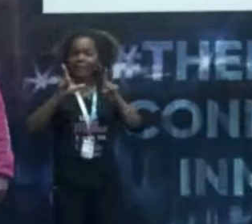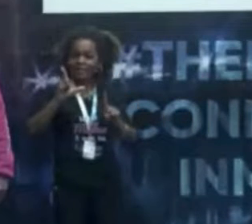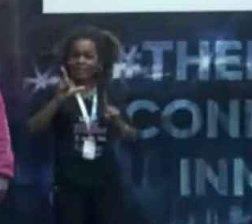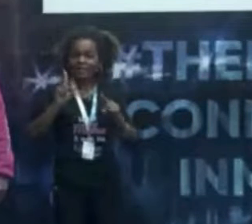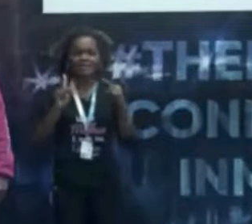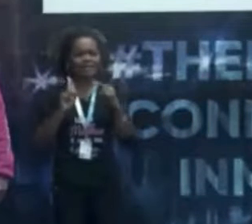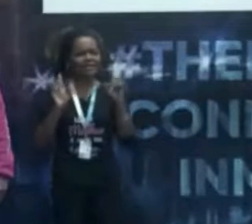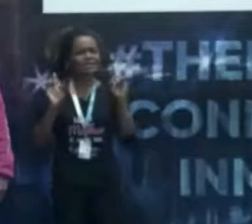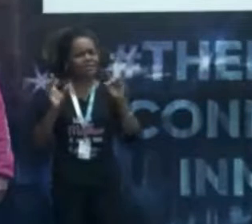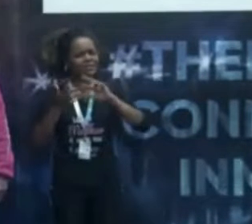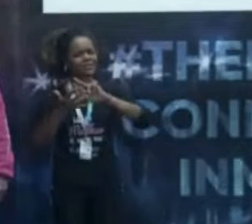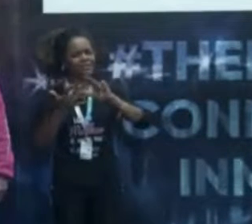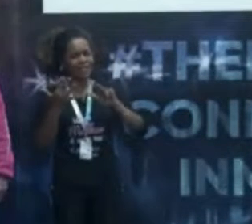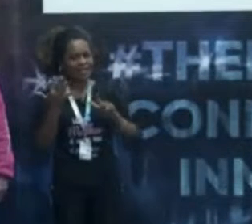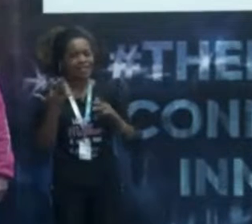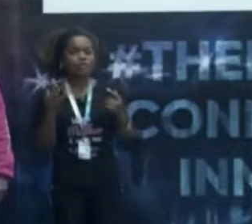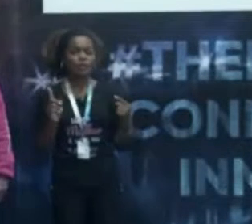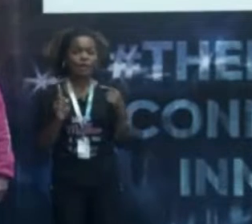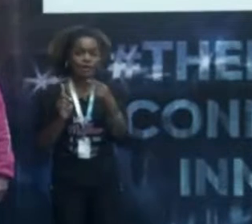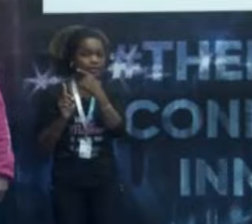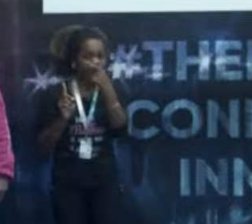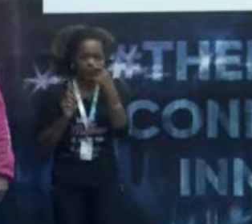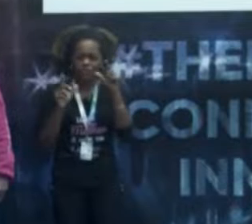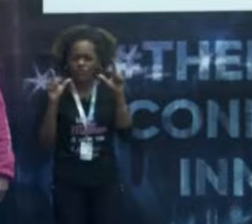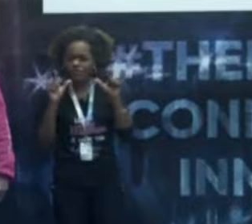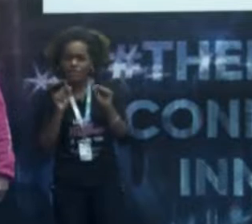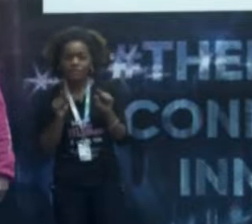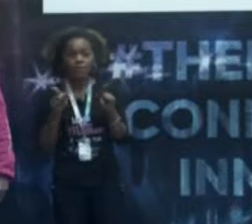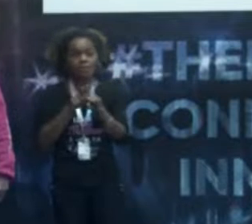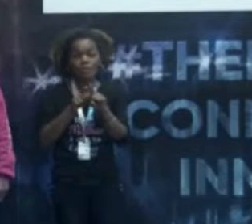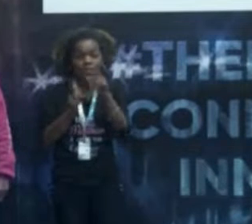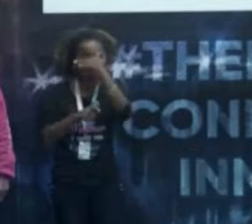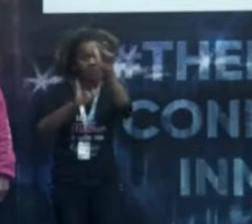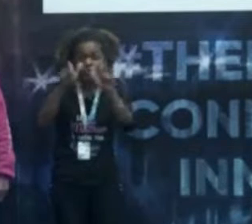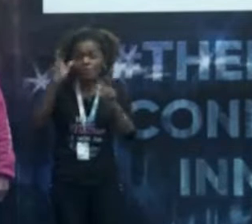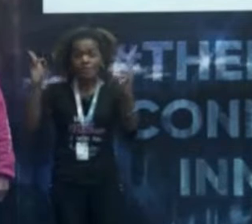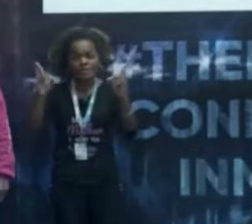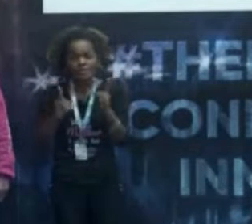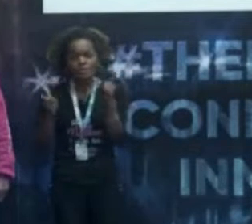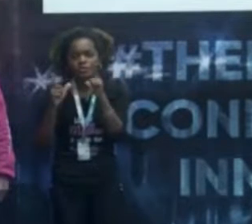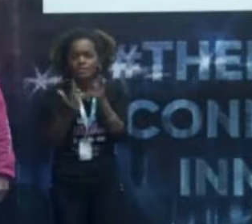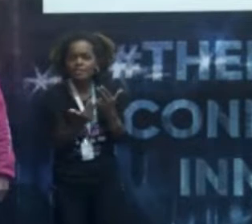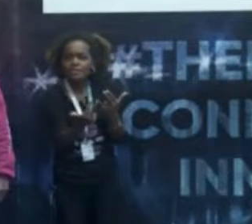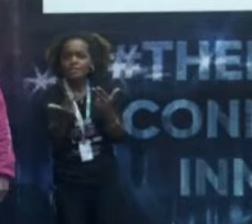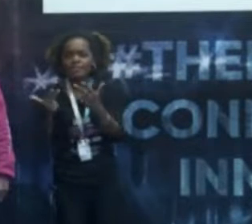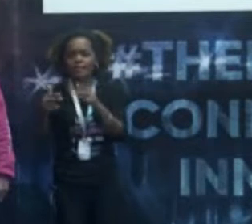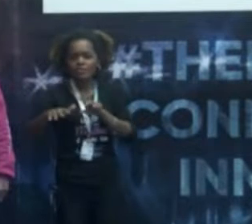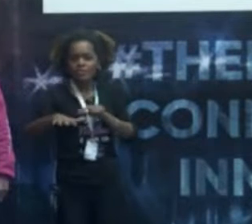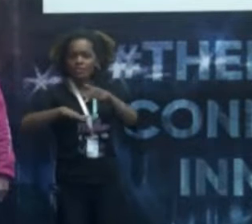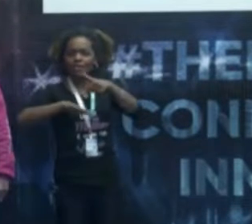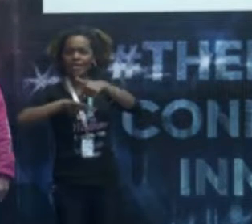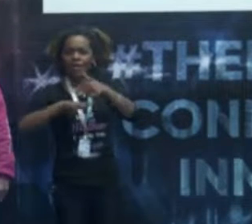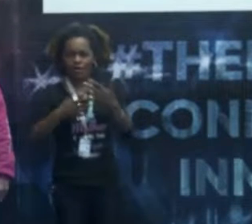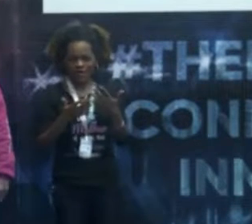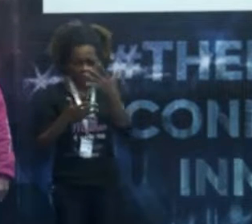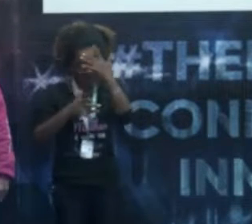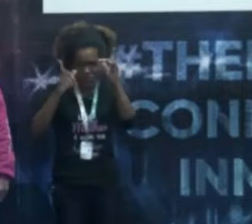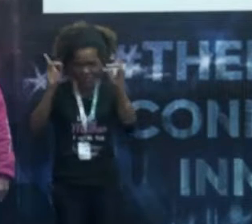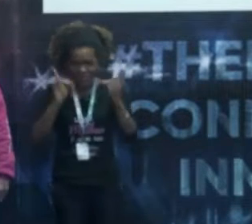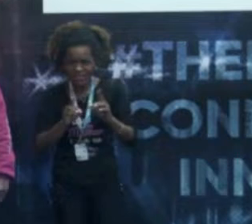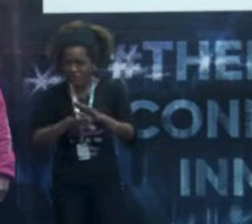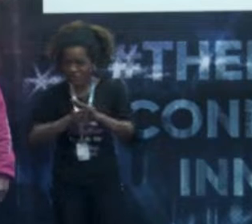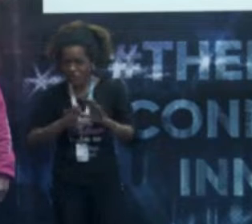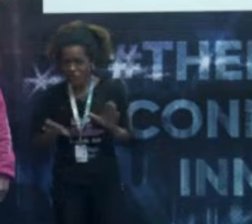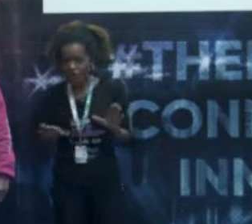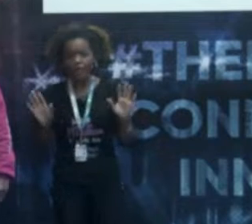tenho como parte da minha missão garantir que outras pessoas com deficiência acessem o mesmo espaço. E aí eu não falo só com pessoas com deficiência, eu falo para pessoas sem